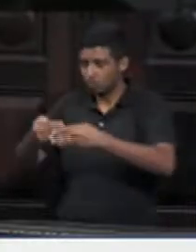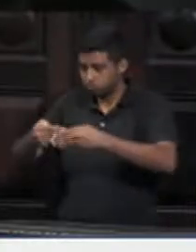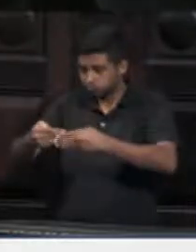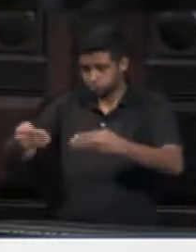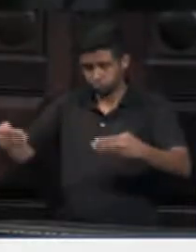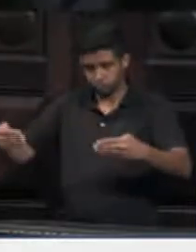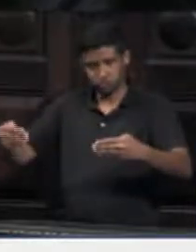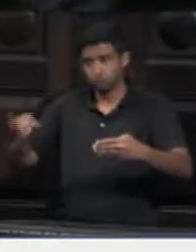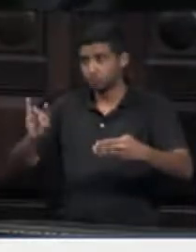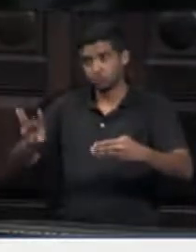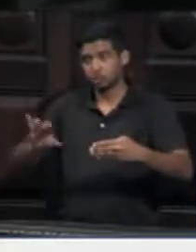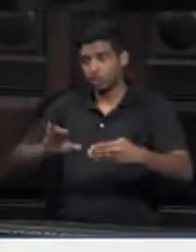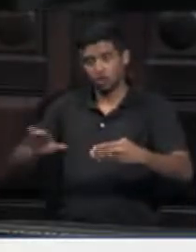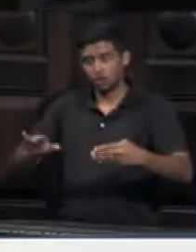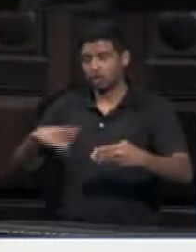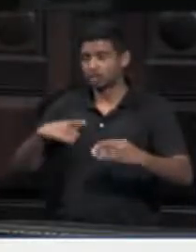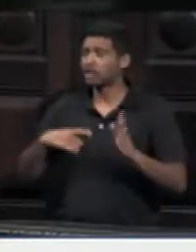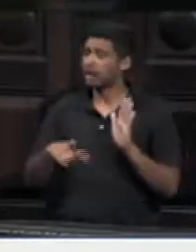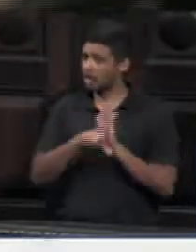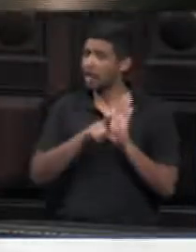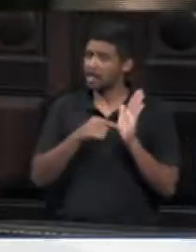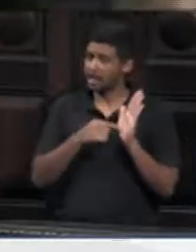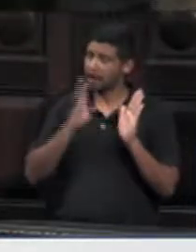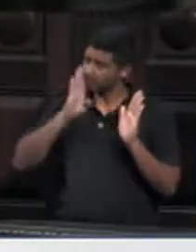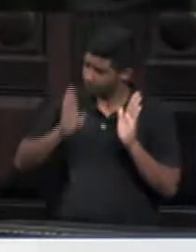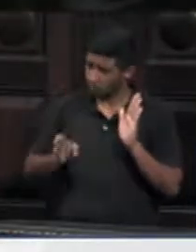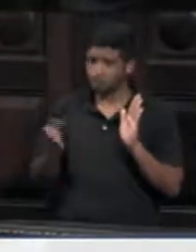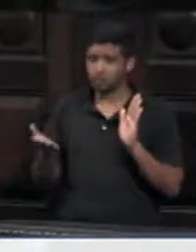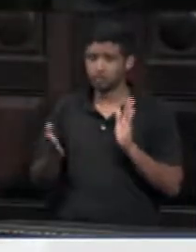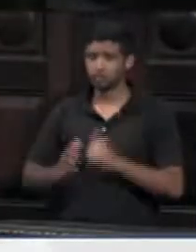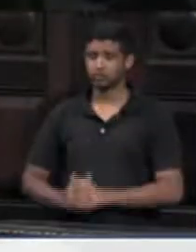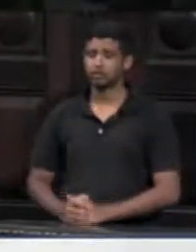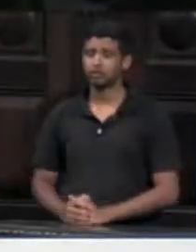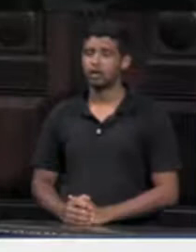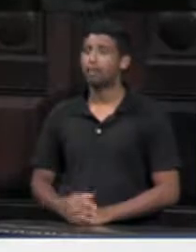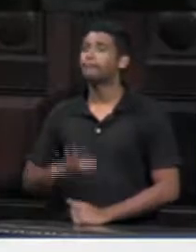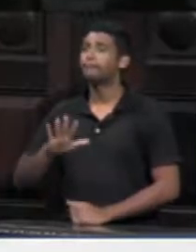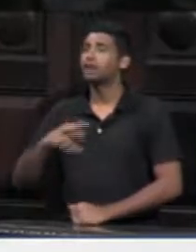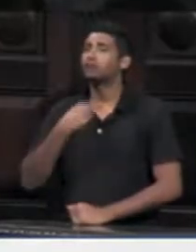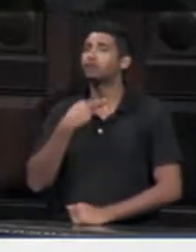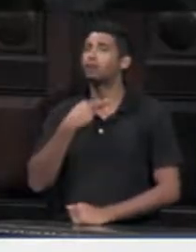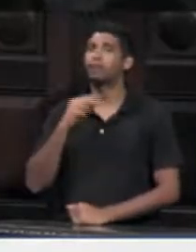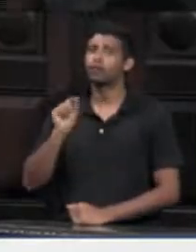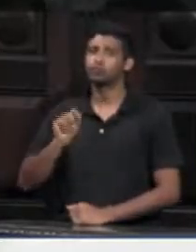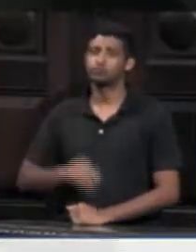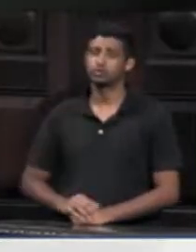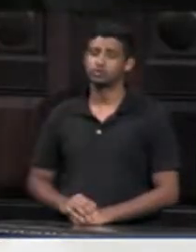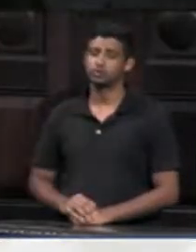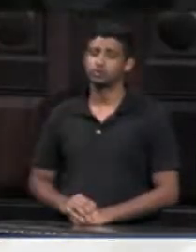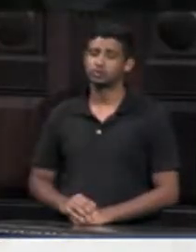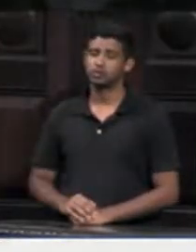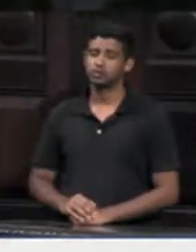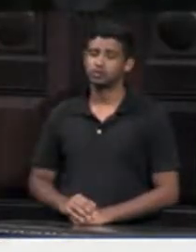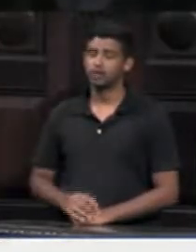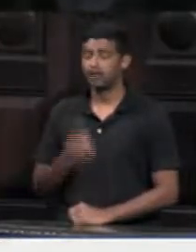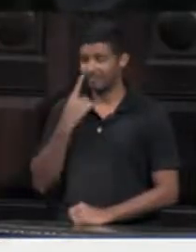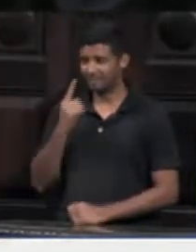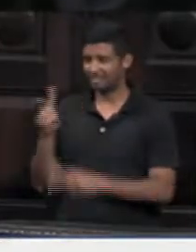Tem lei específica. O que não se pode é um caso